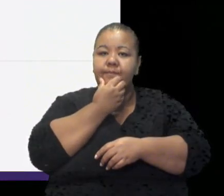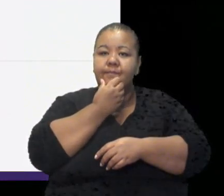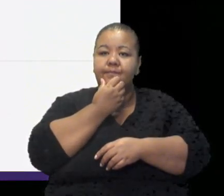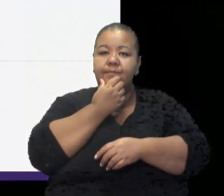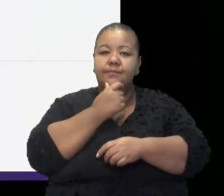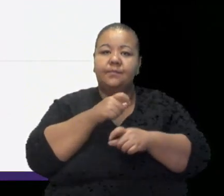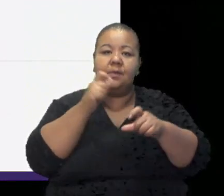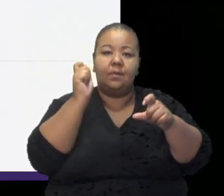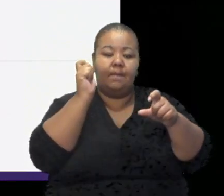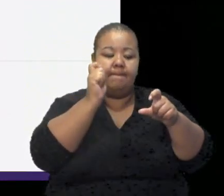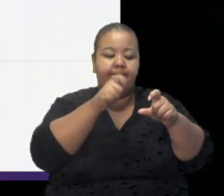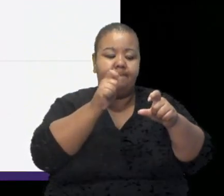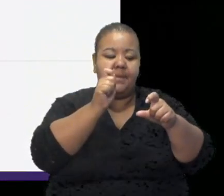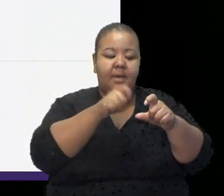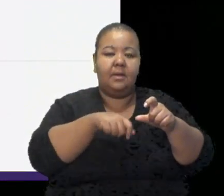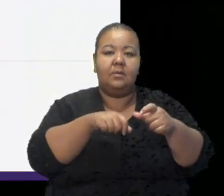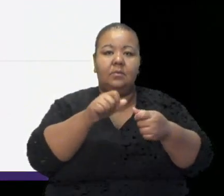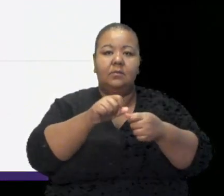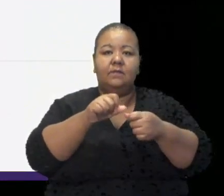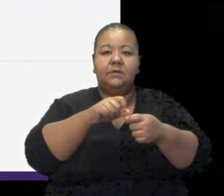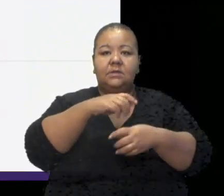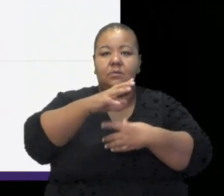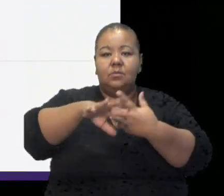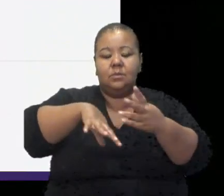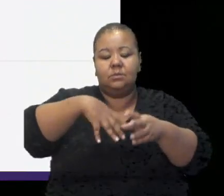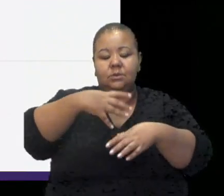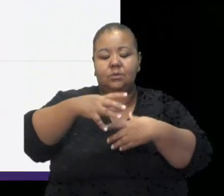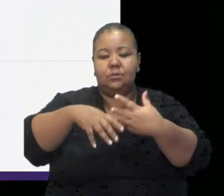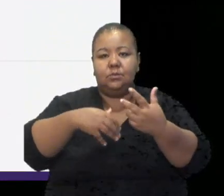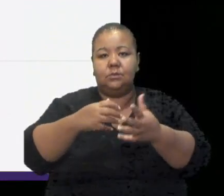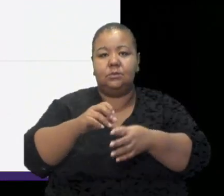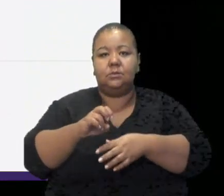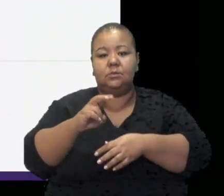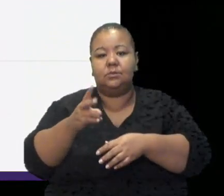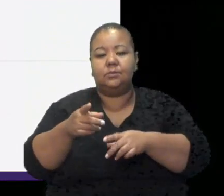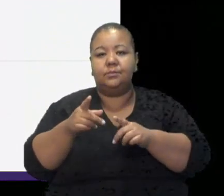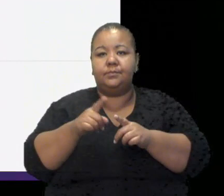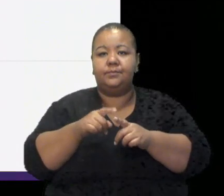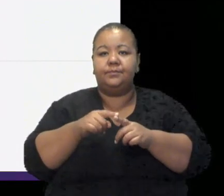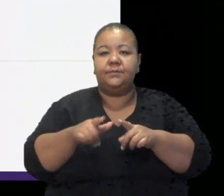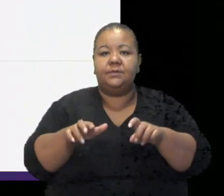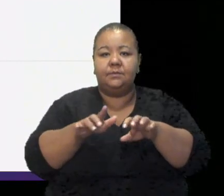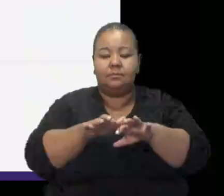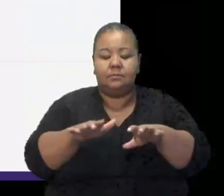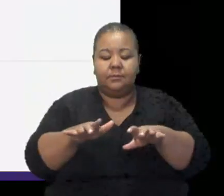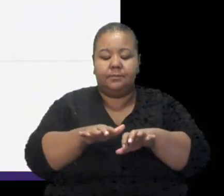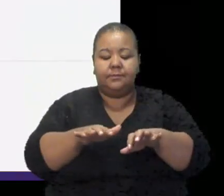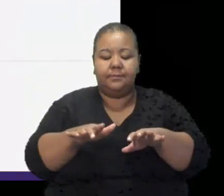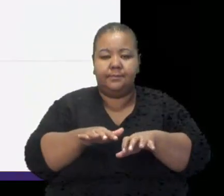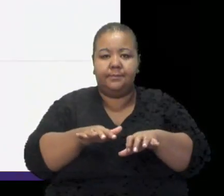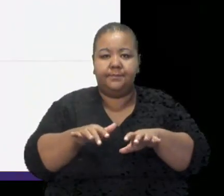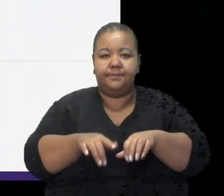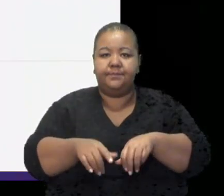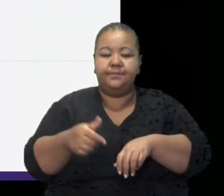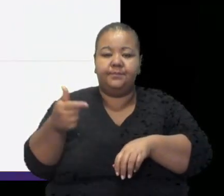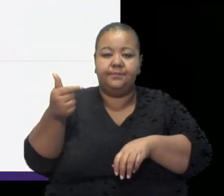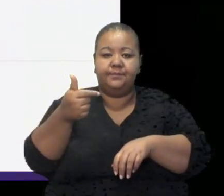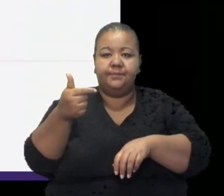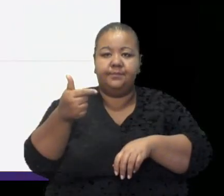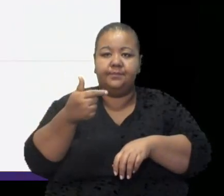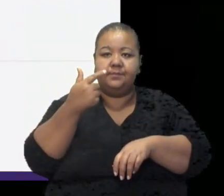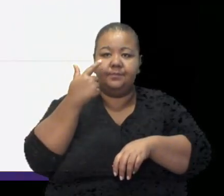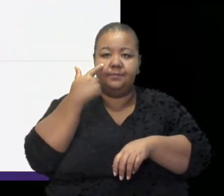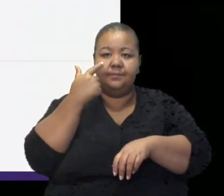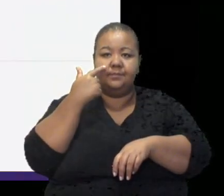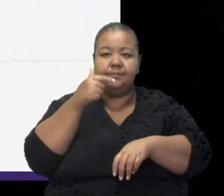pregar um prego, fazer alguma mistura de modo geral, ou ainda digitar. A segunda figura, né, que está